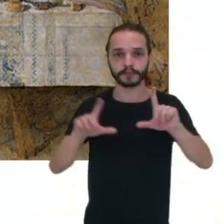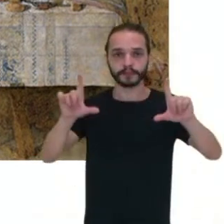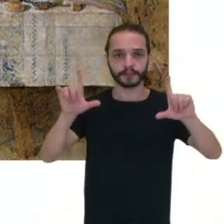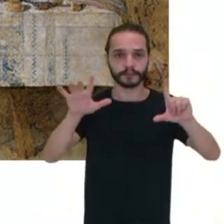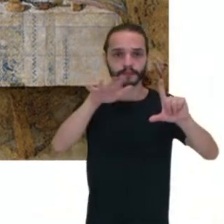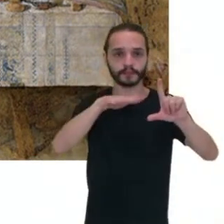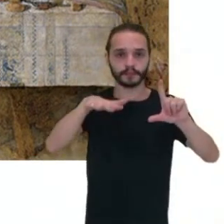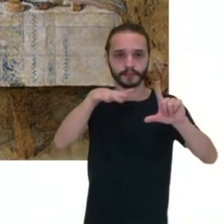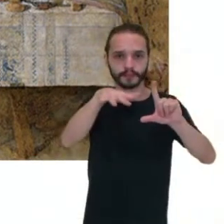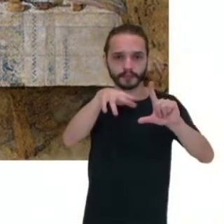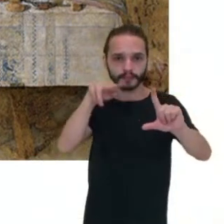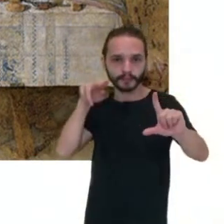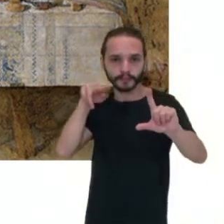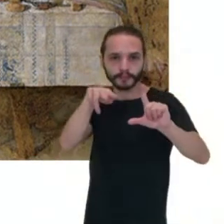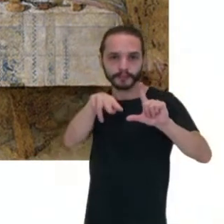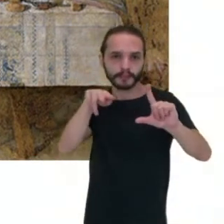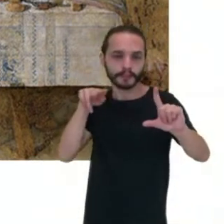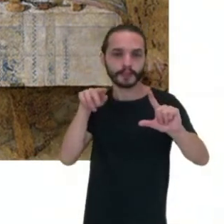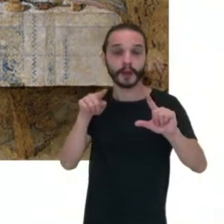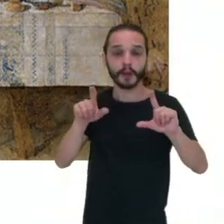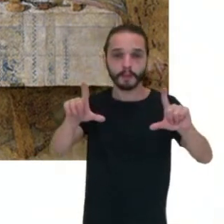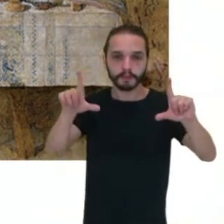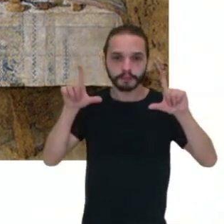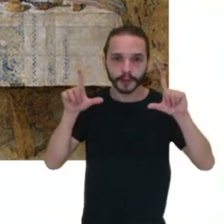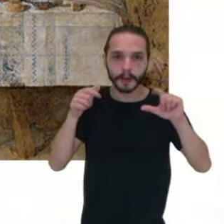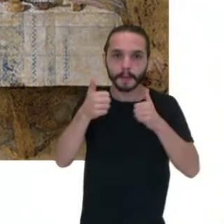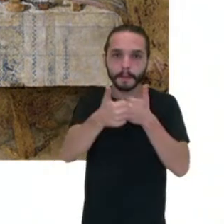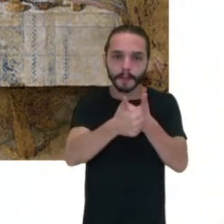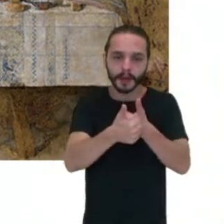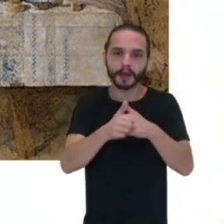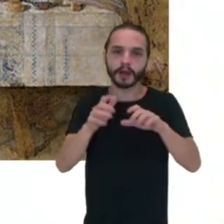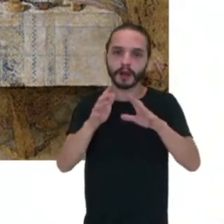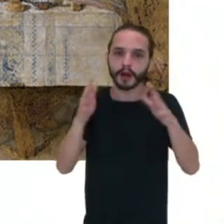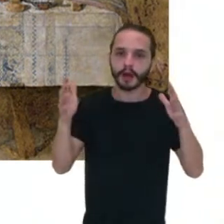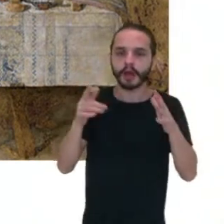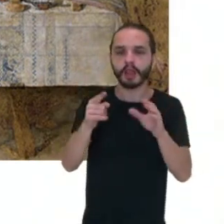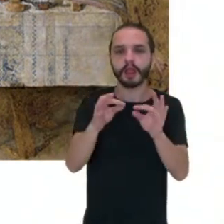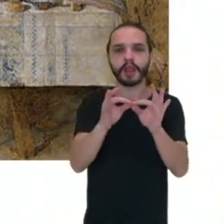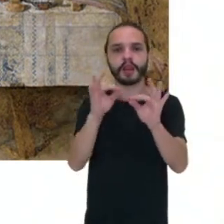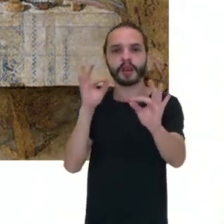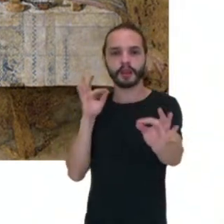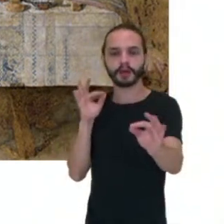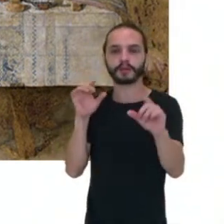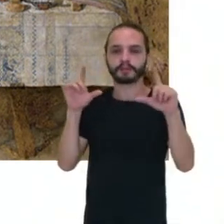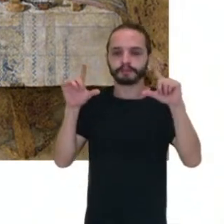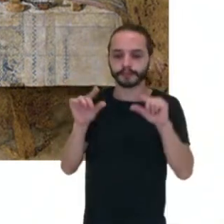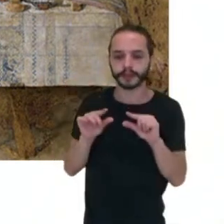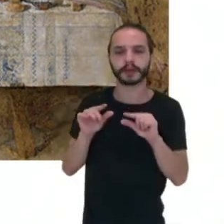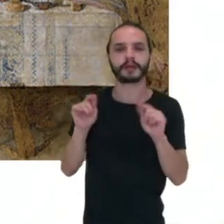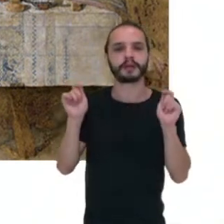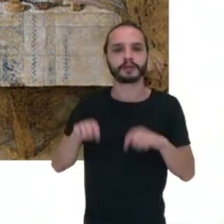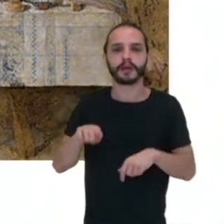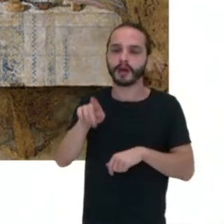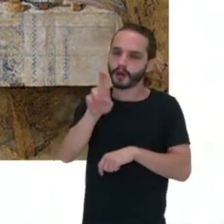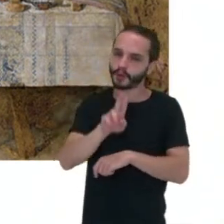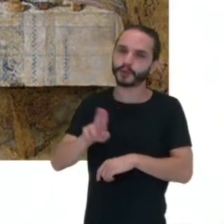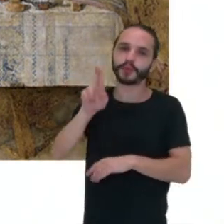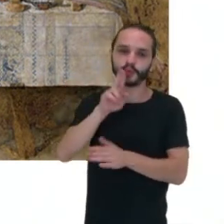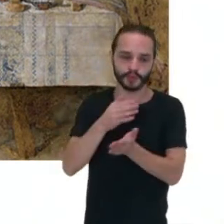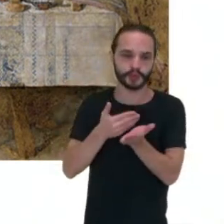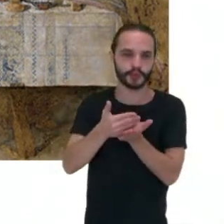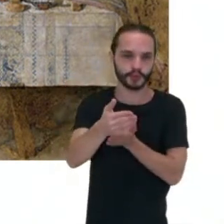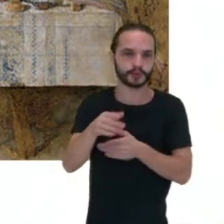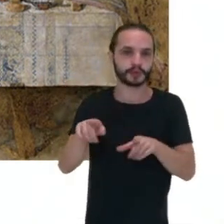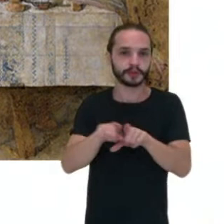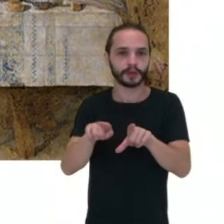da perspectiva, ou seja, objetos perto, grande, objetos longe, pequeno, que é uma coisa que foi trazida por Filippo Brunelleschi. Ele adota também dentro da sua pintura,